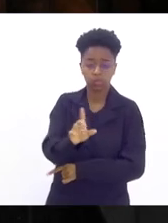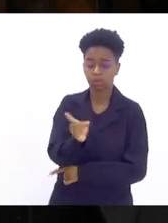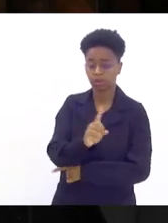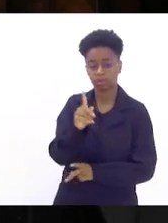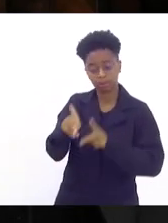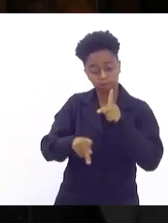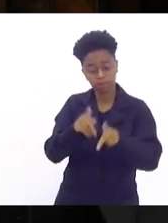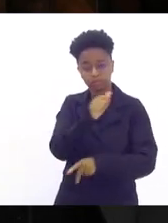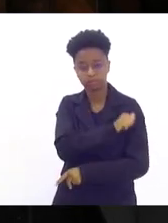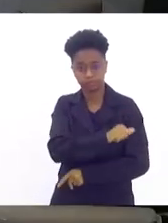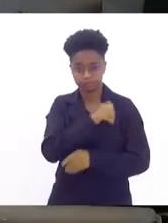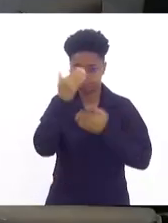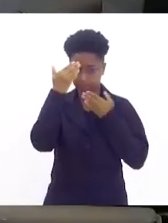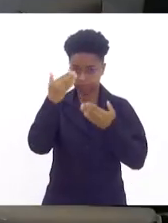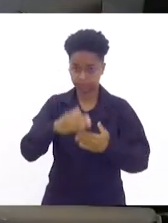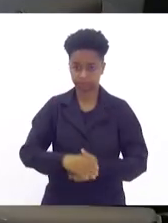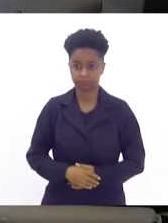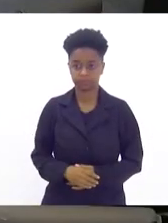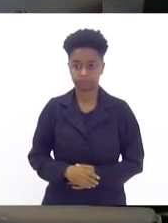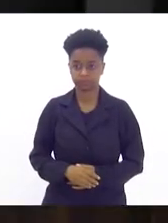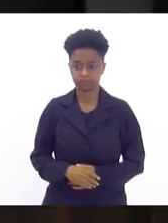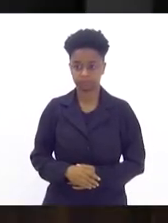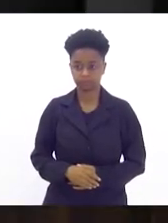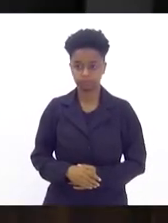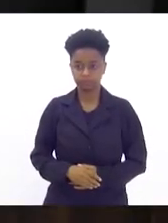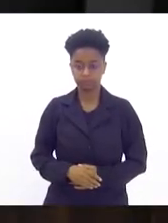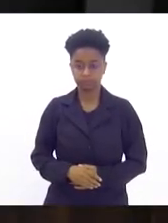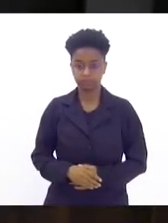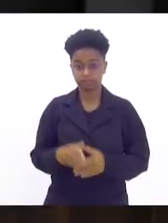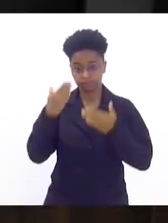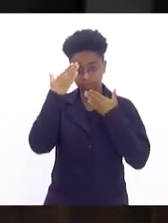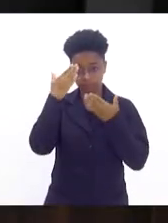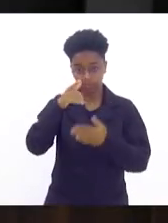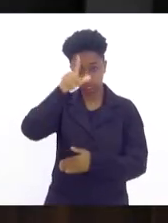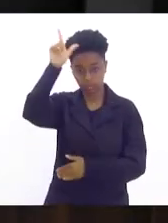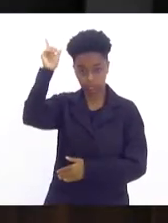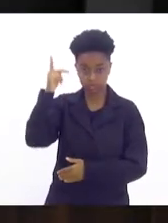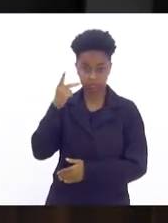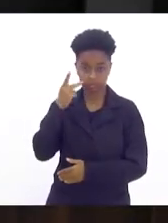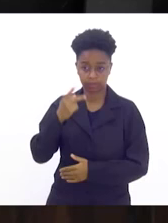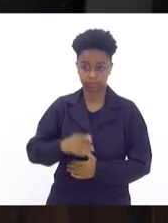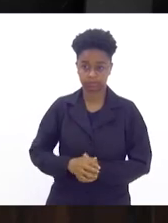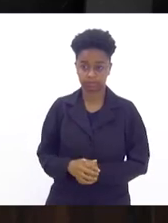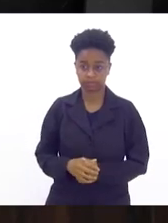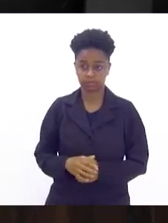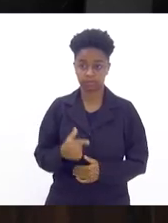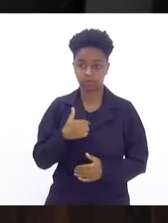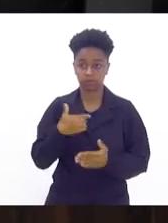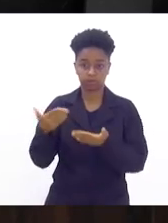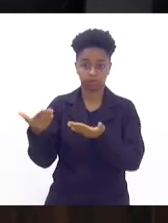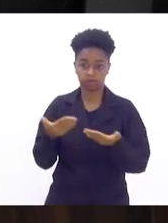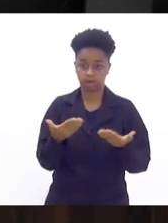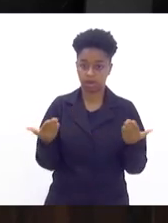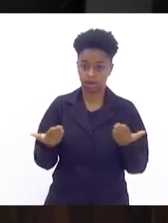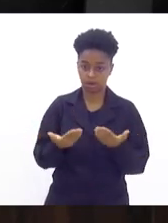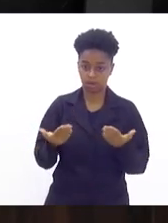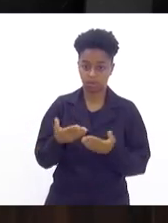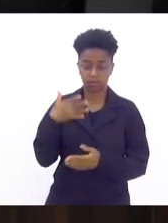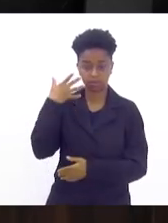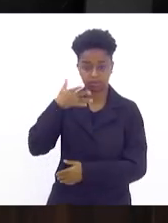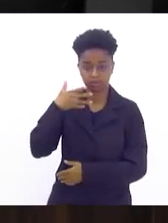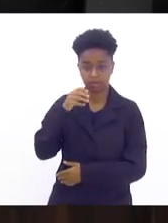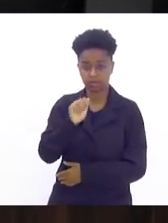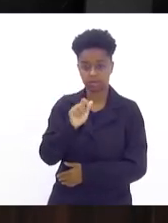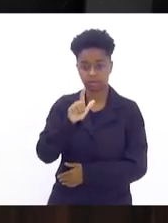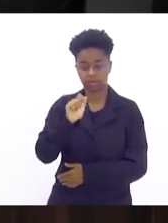Estado do Rio de Janeiro Muito obrigado Obrigado deputado Luís Paulo te convidar agora para o expediente final Deputado